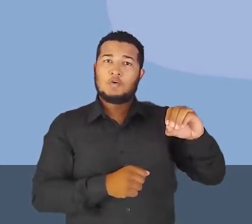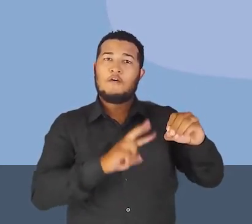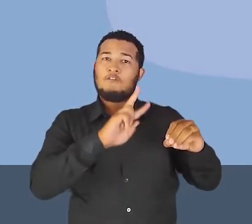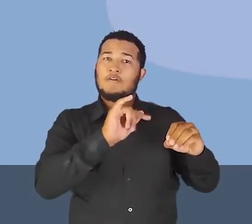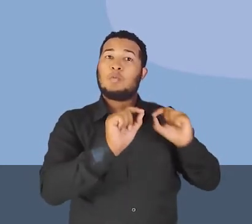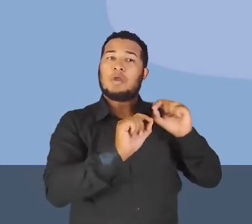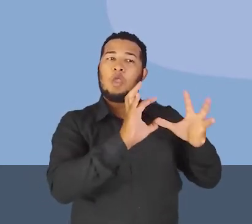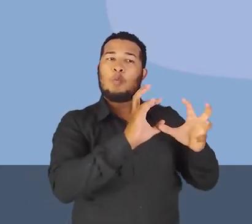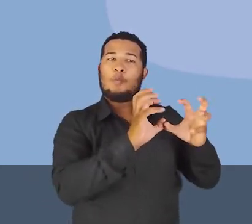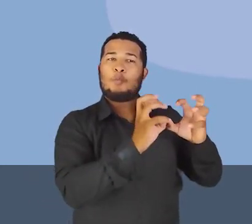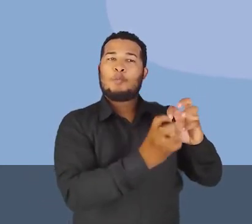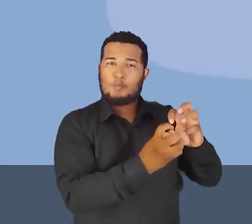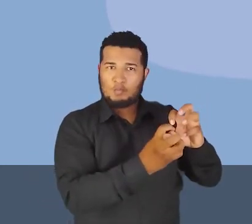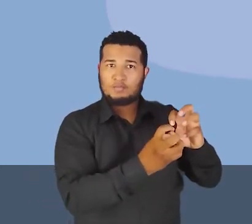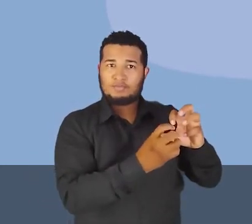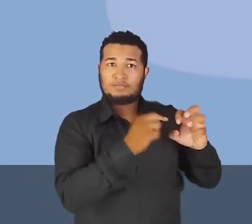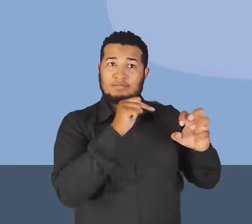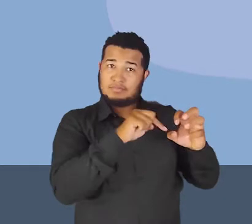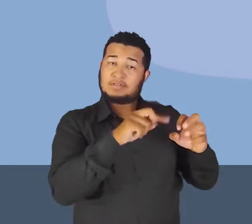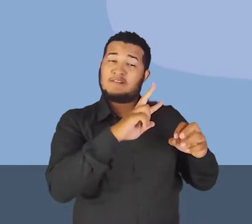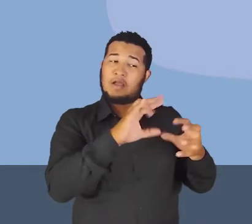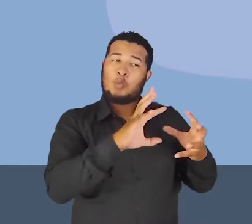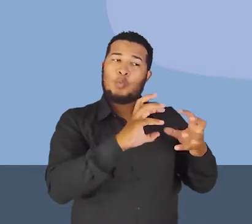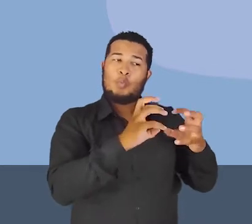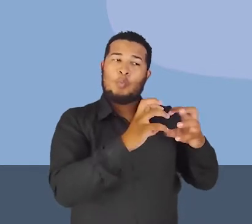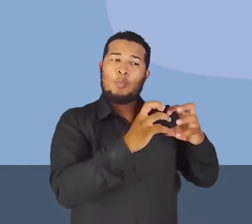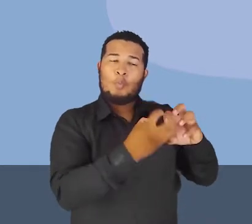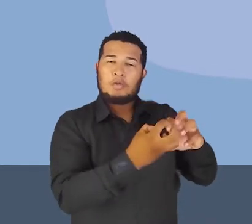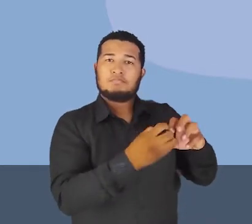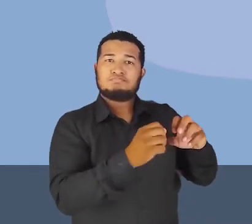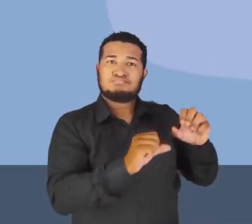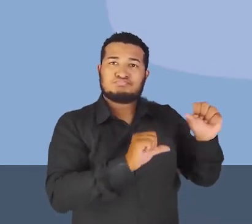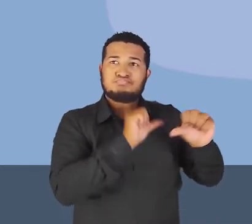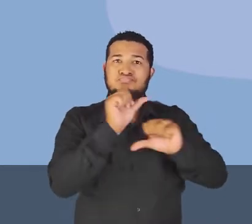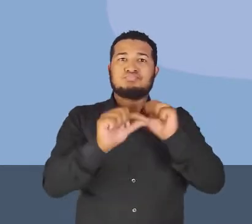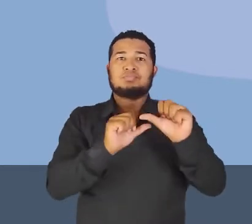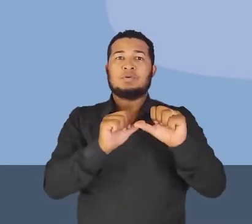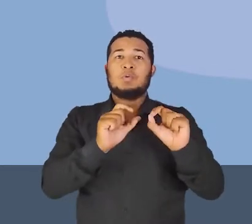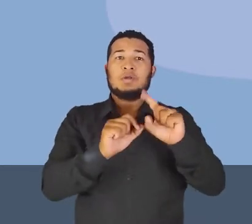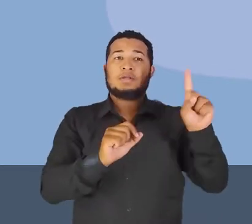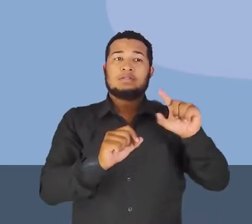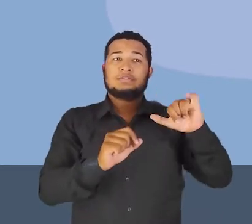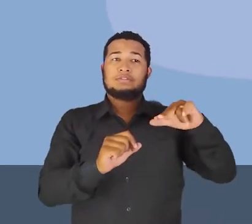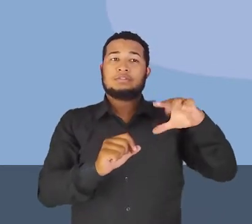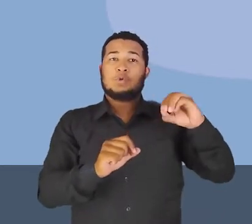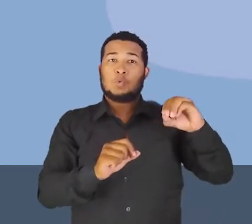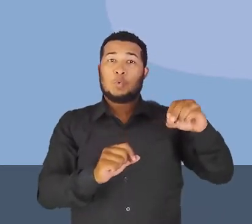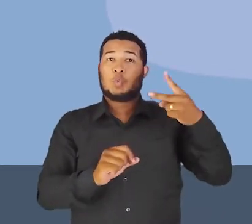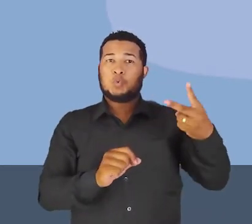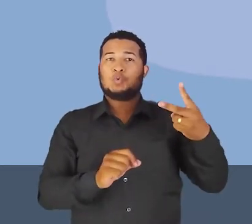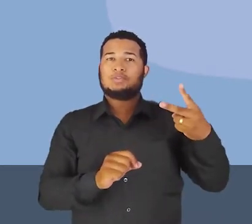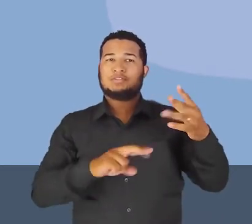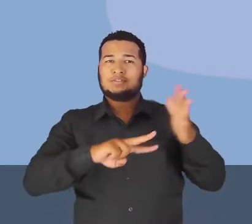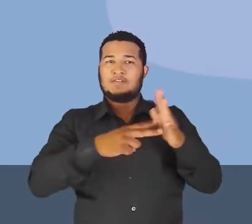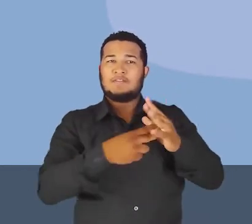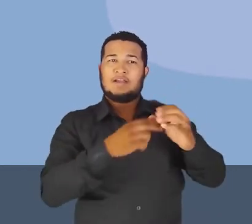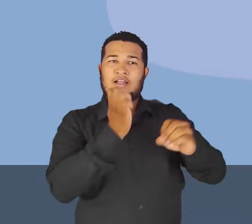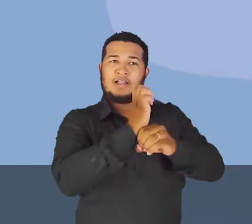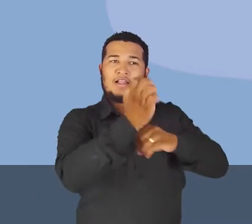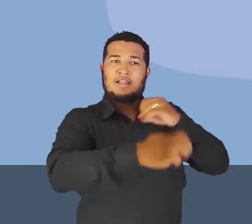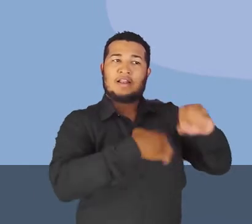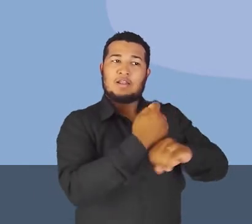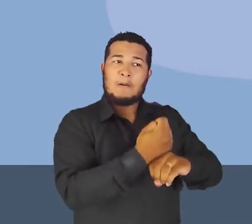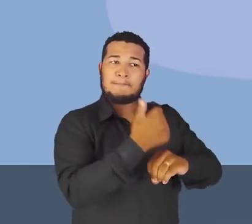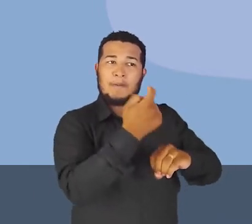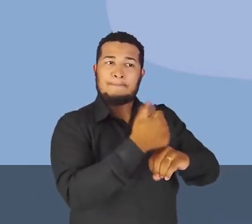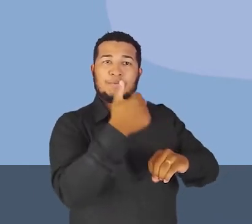vai oxidar. O zinco da barra vai se transformar em zinco 2 e vai liberar 2 elétrons. Aí